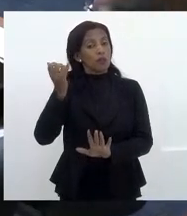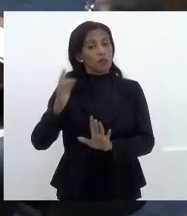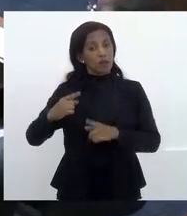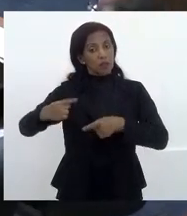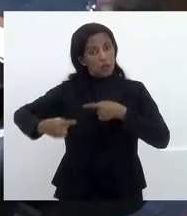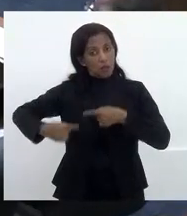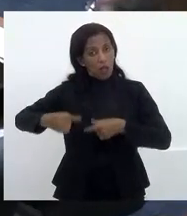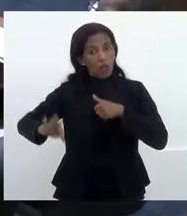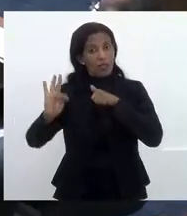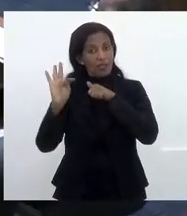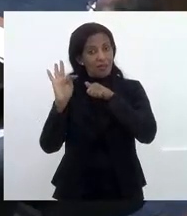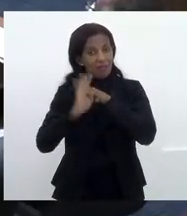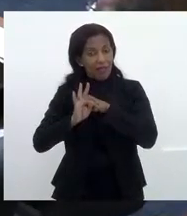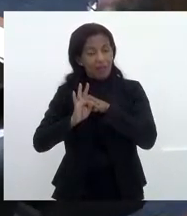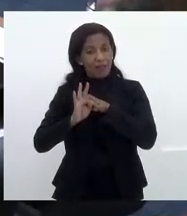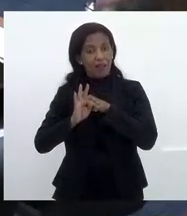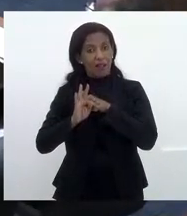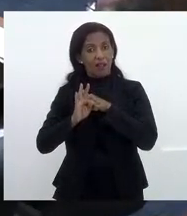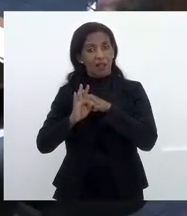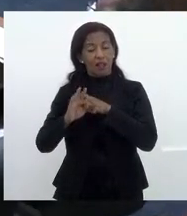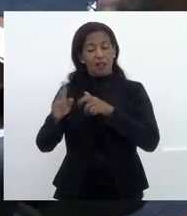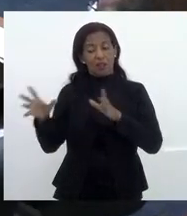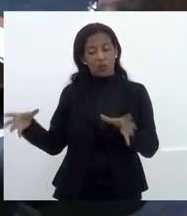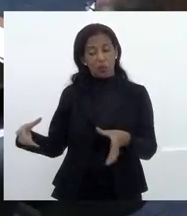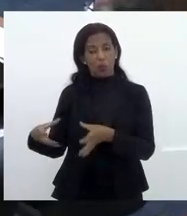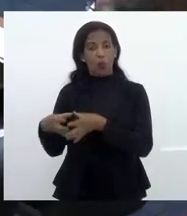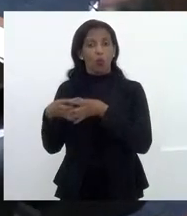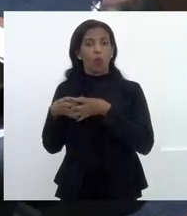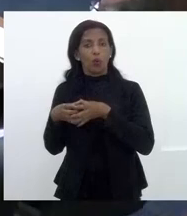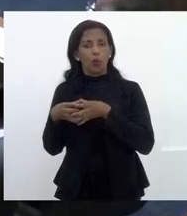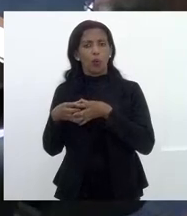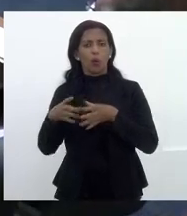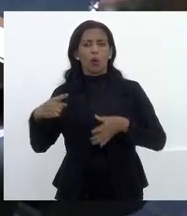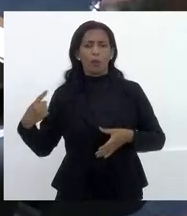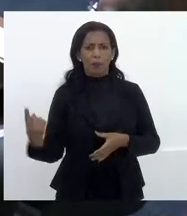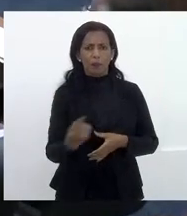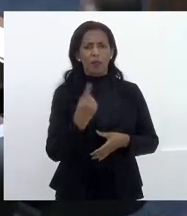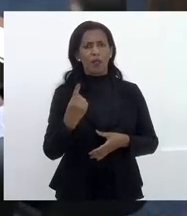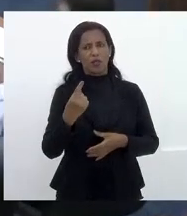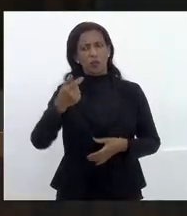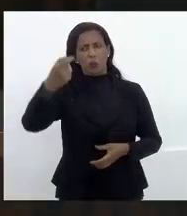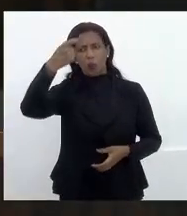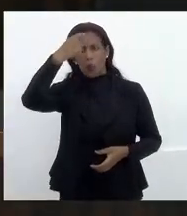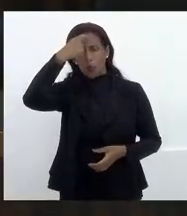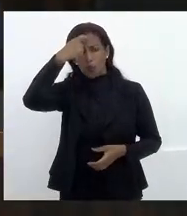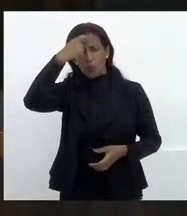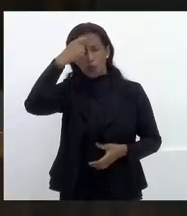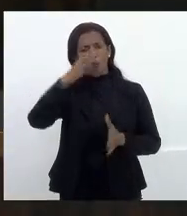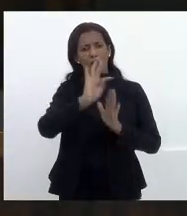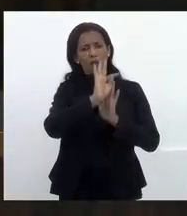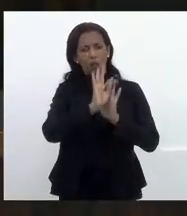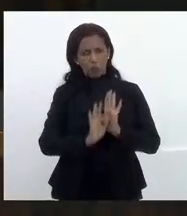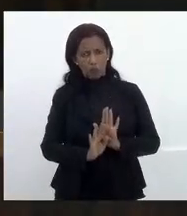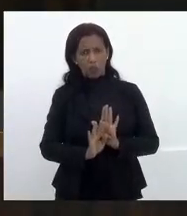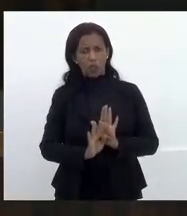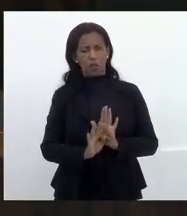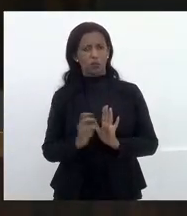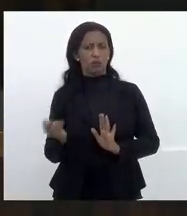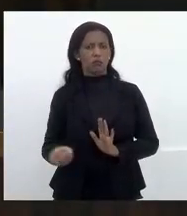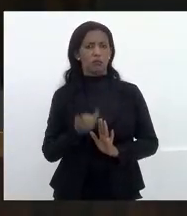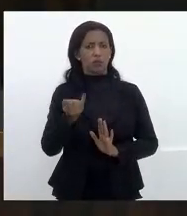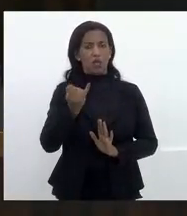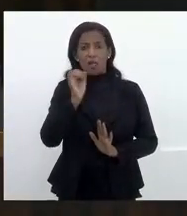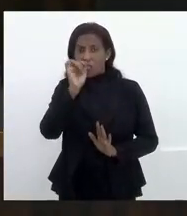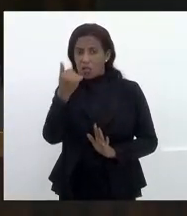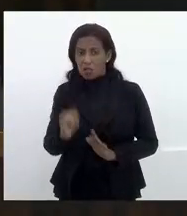uma discussão na técnica e trazendo os anseios da sua categoria para que a gente possa estabelecer o Consenso e um texto aqui de convergência